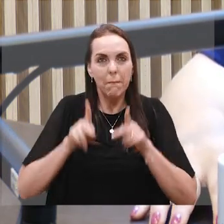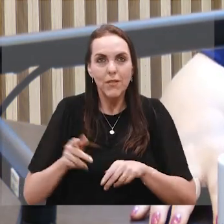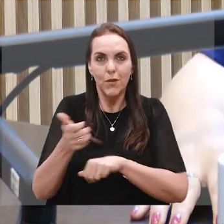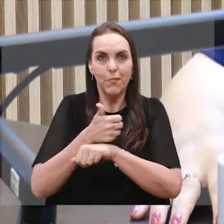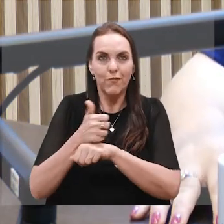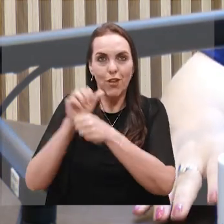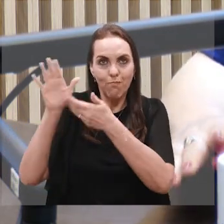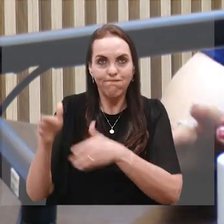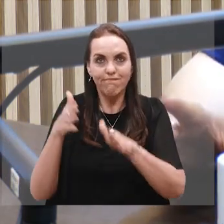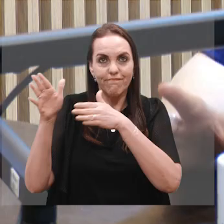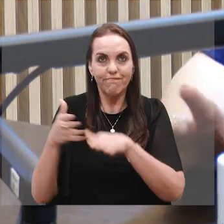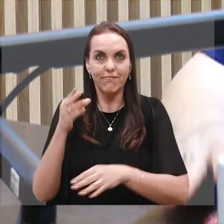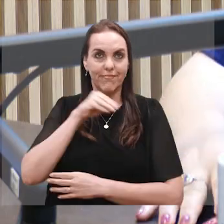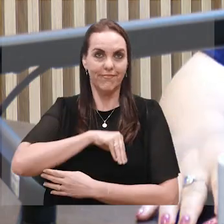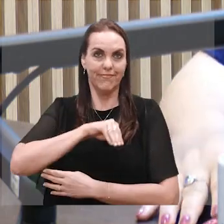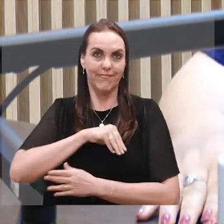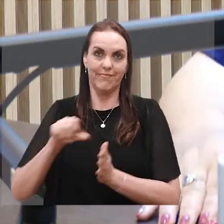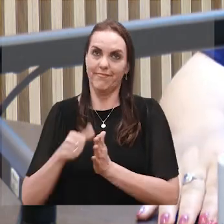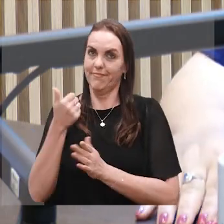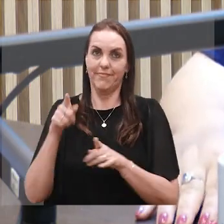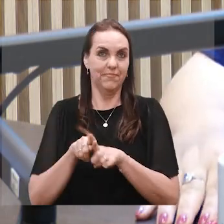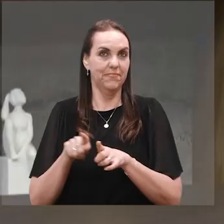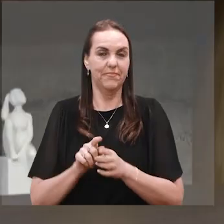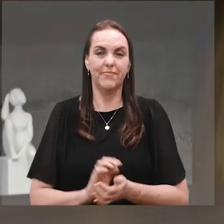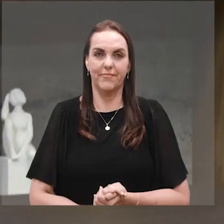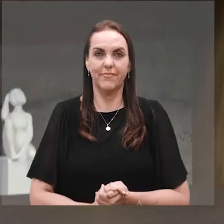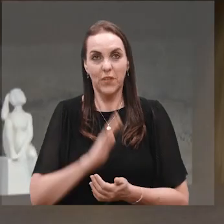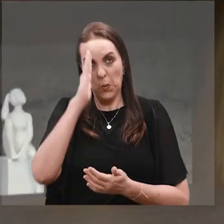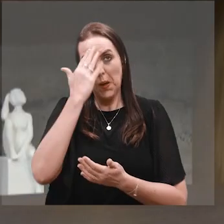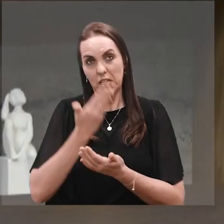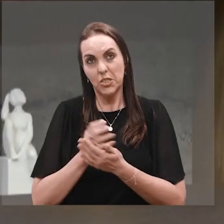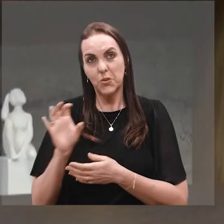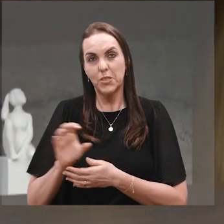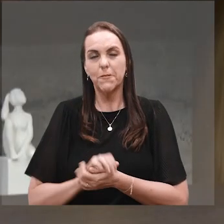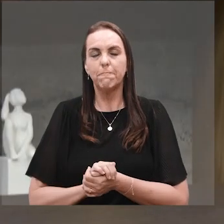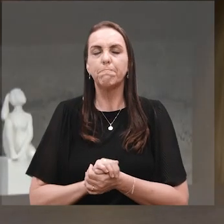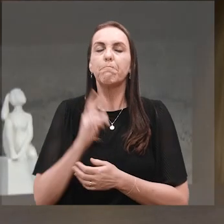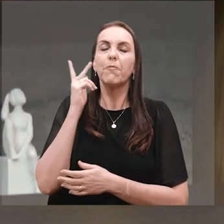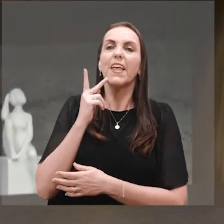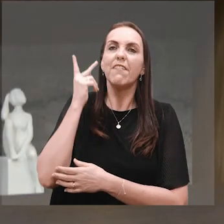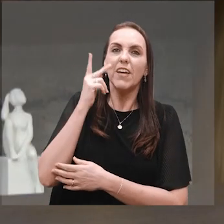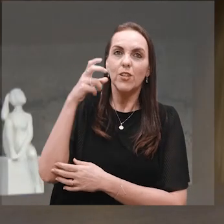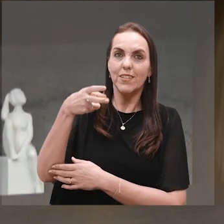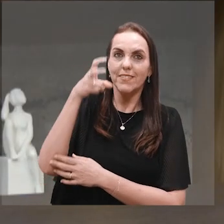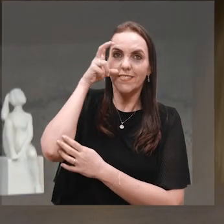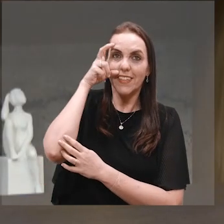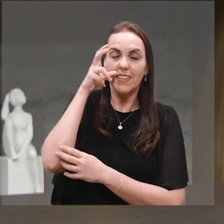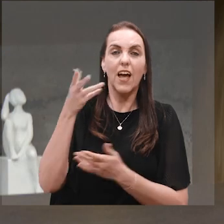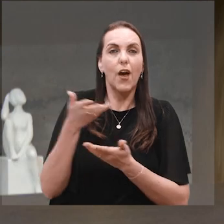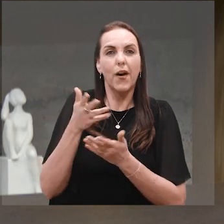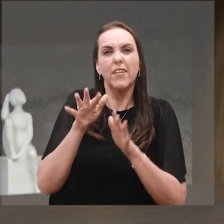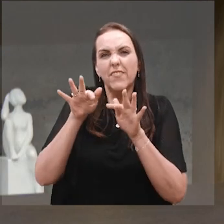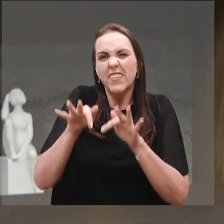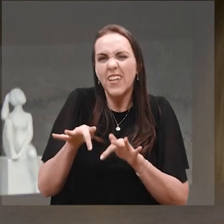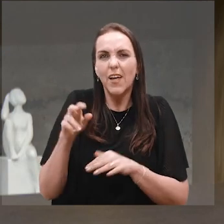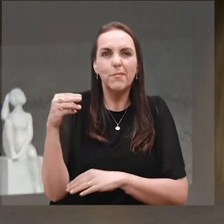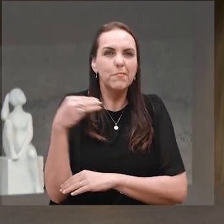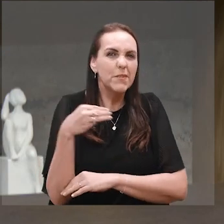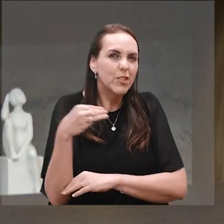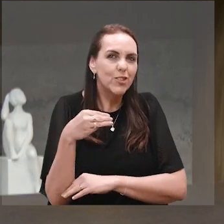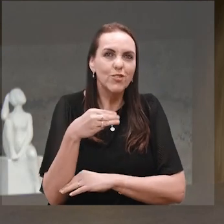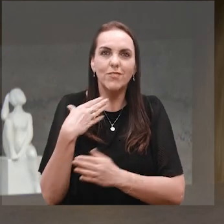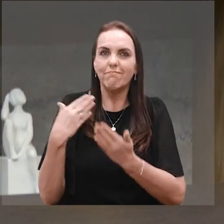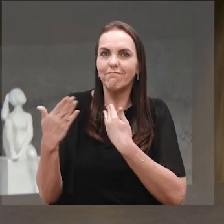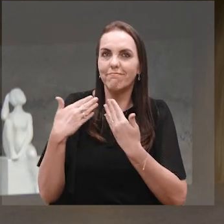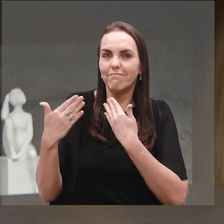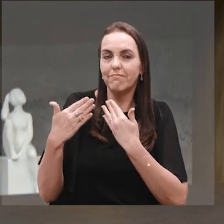ganhar. Acredito que seria isso. Vereadora Sandra, estamos agora realmente já terminando minutos finais